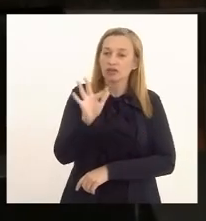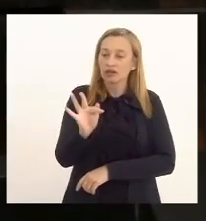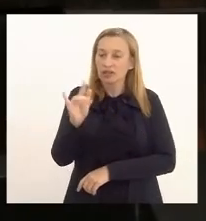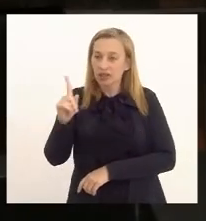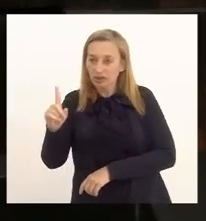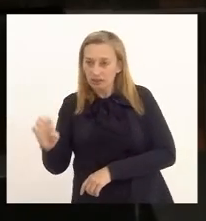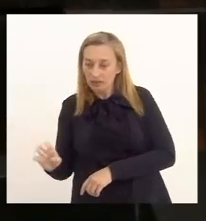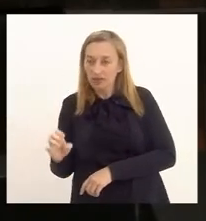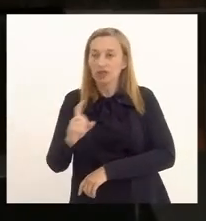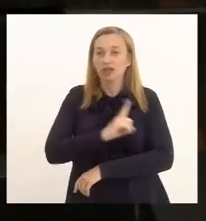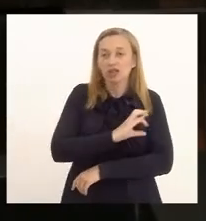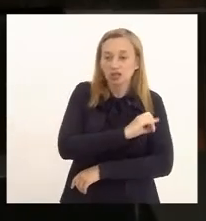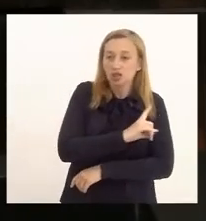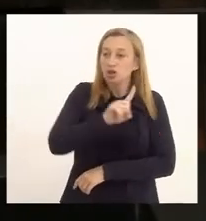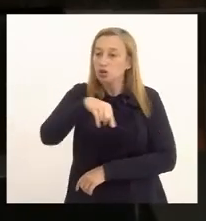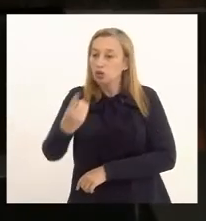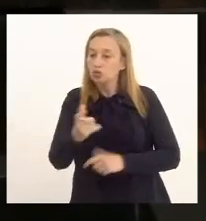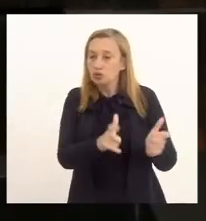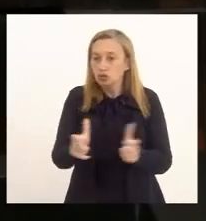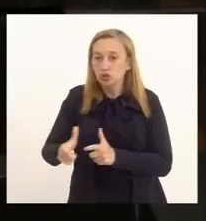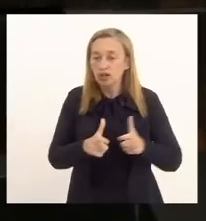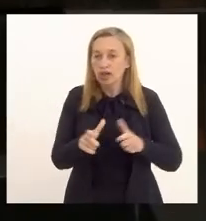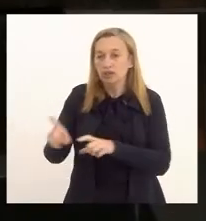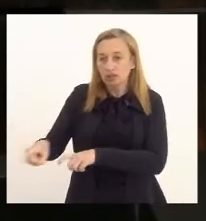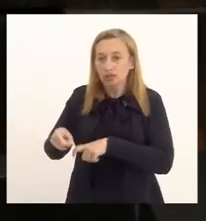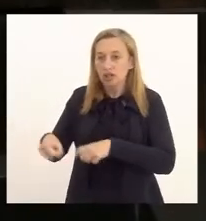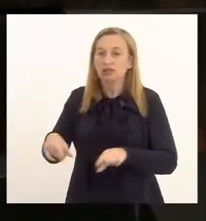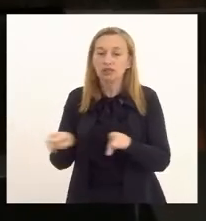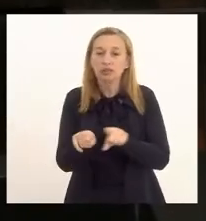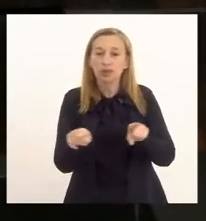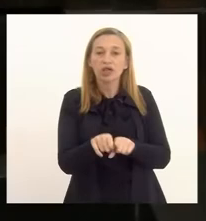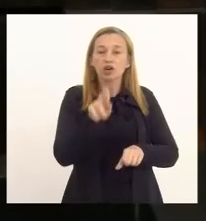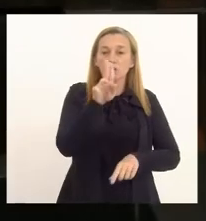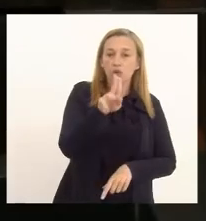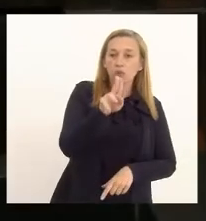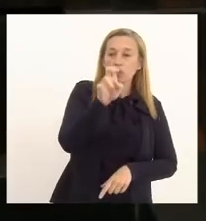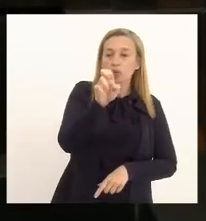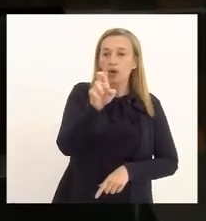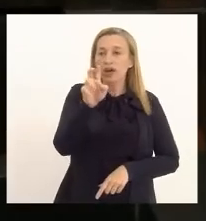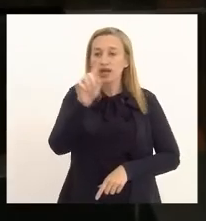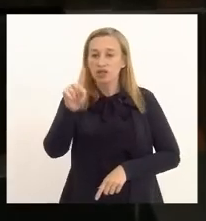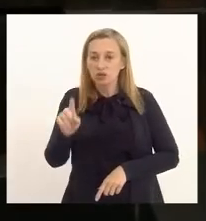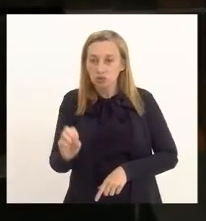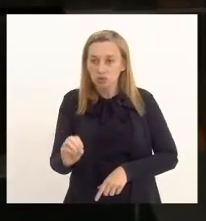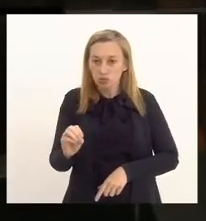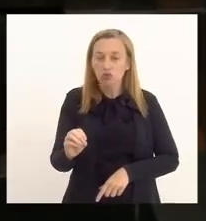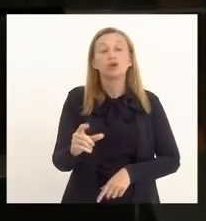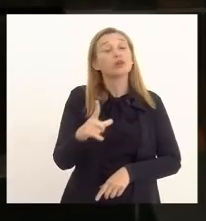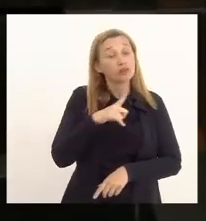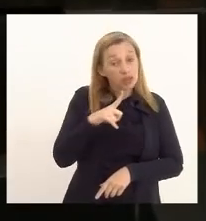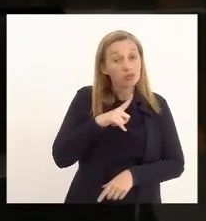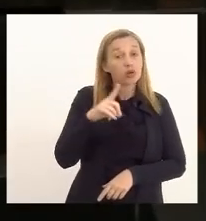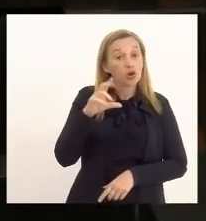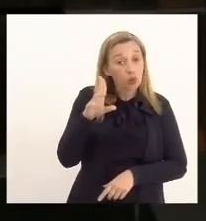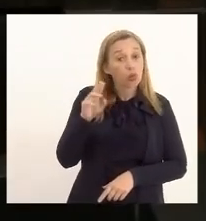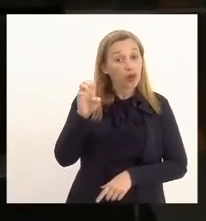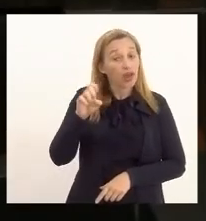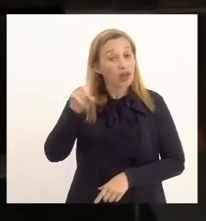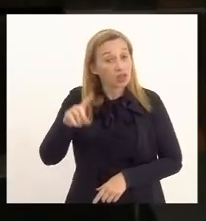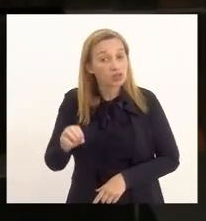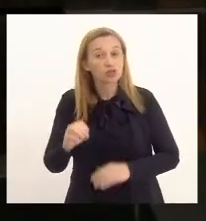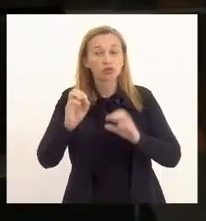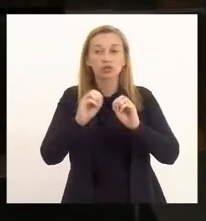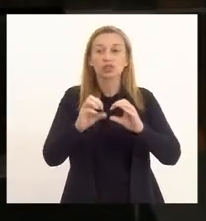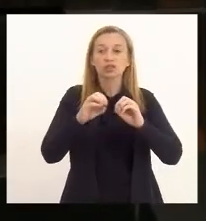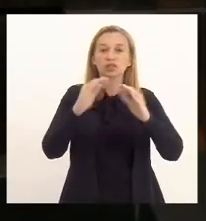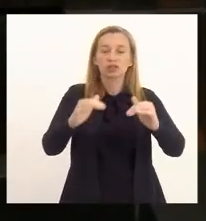Caxias e outras unidades pelo interior, e tínhamos a UESO, levando o ensino superior, temos a UESO, levando o ensino superior